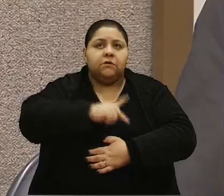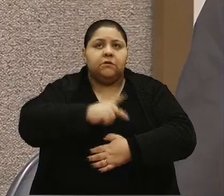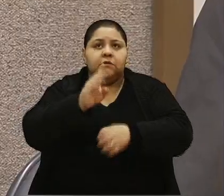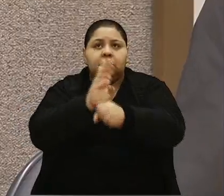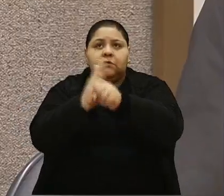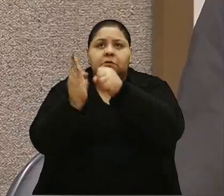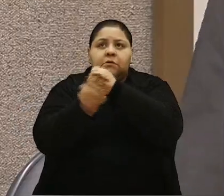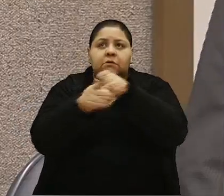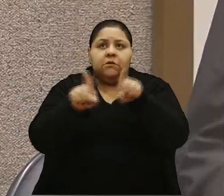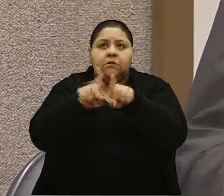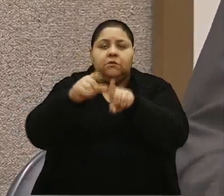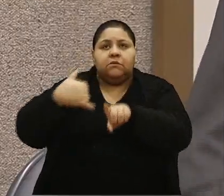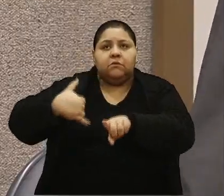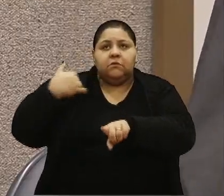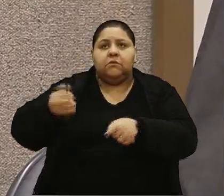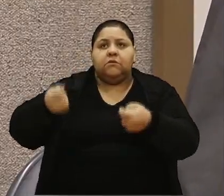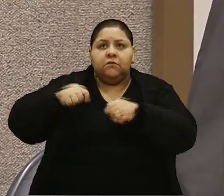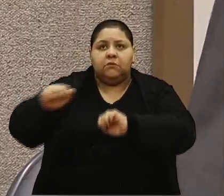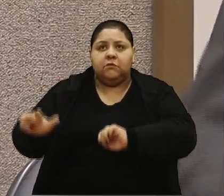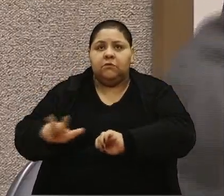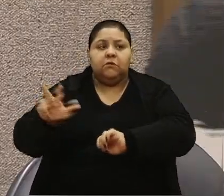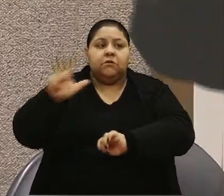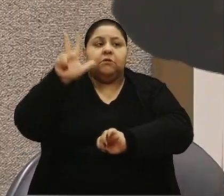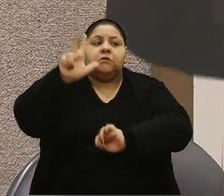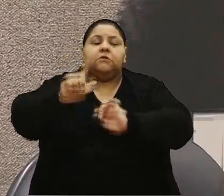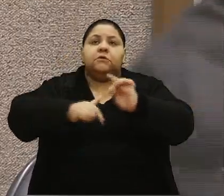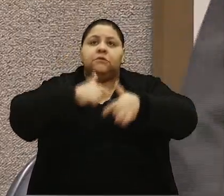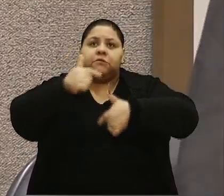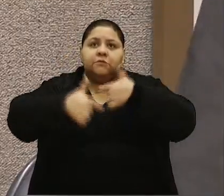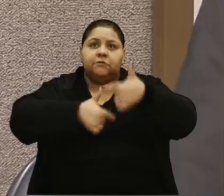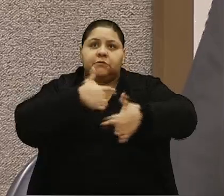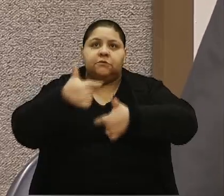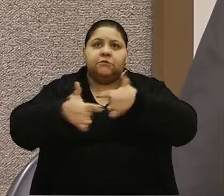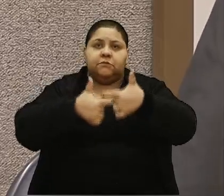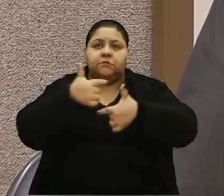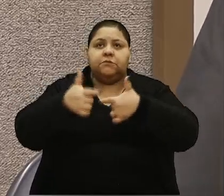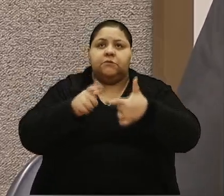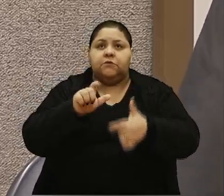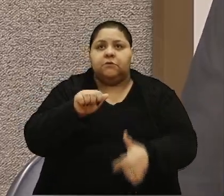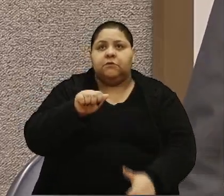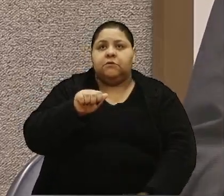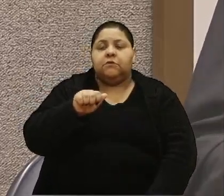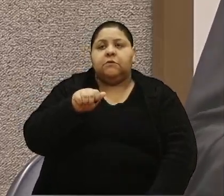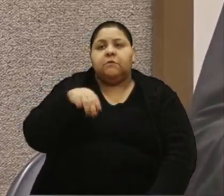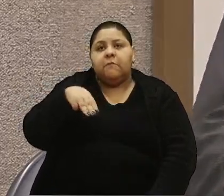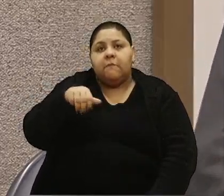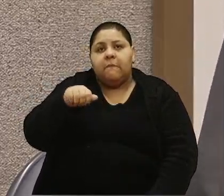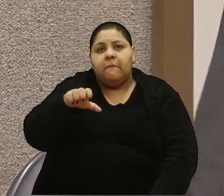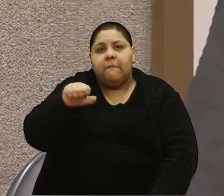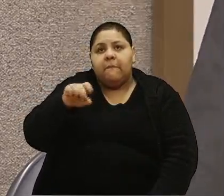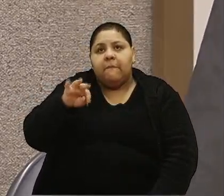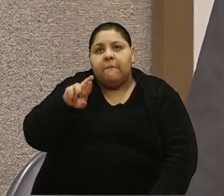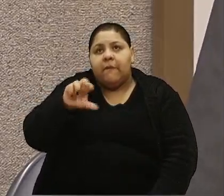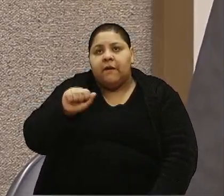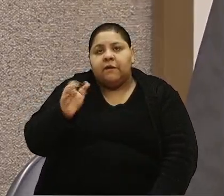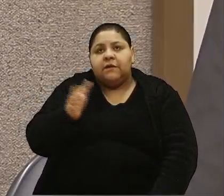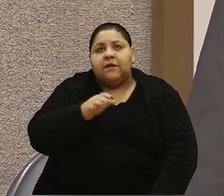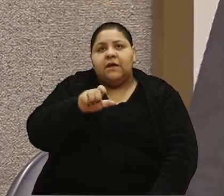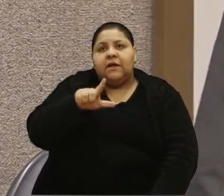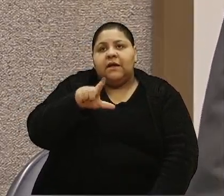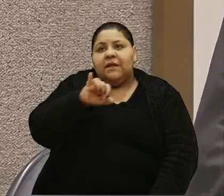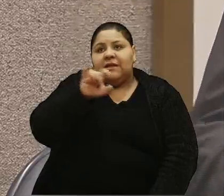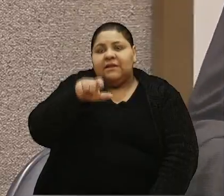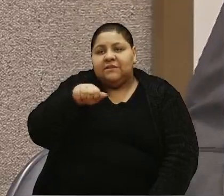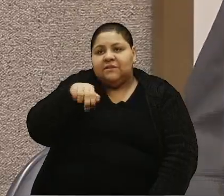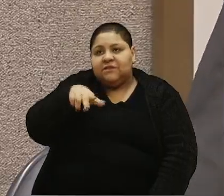está de aniversário hoje. Eu preciso valorizar o seu trabalho naquela região do Alto da Maestra, Portal da Maestra, Elisângela Ribas,